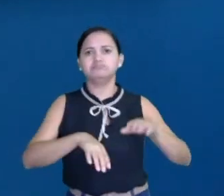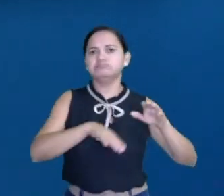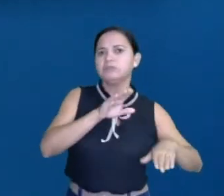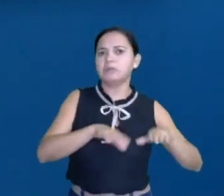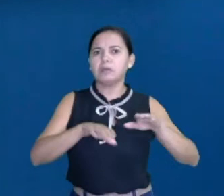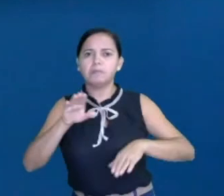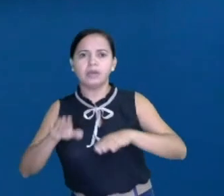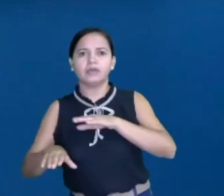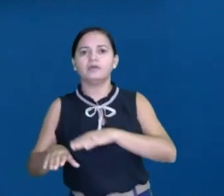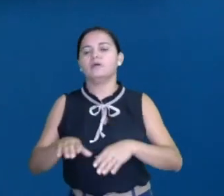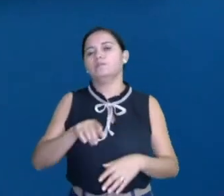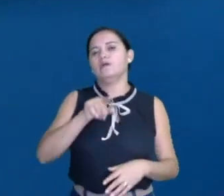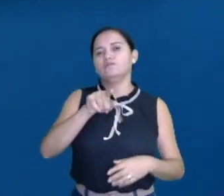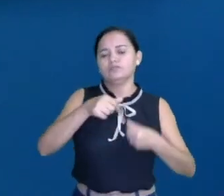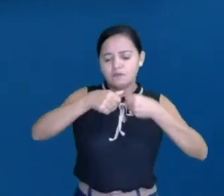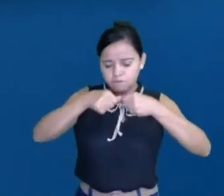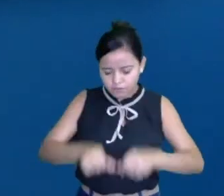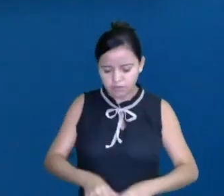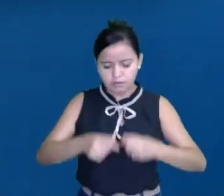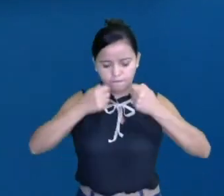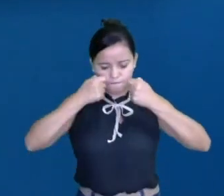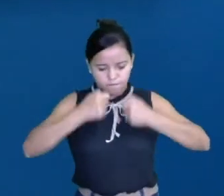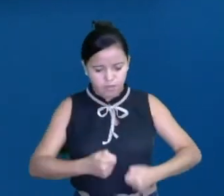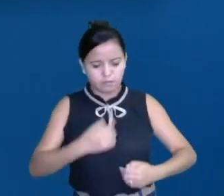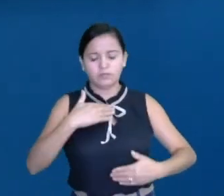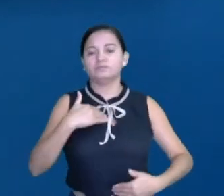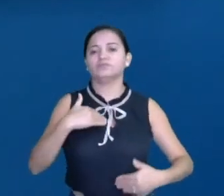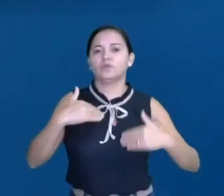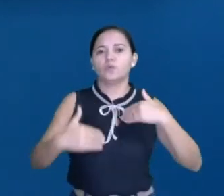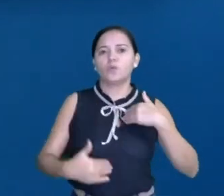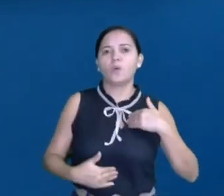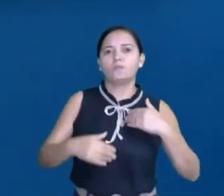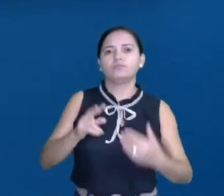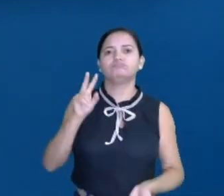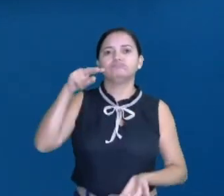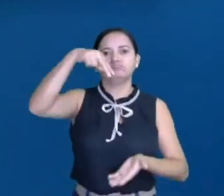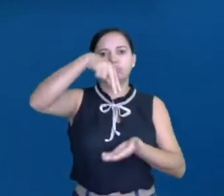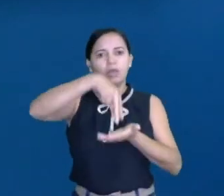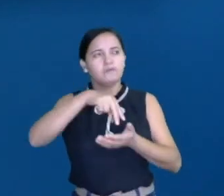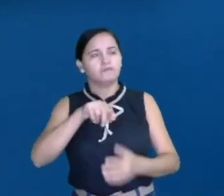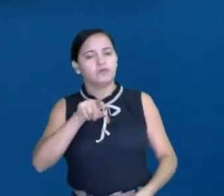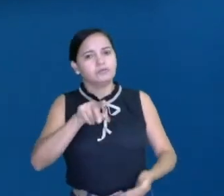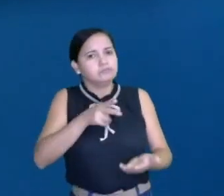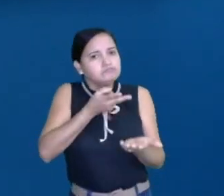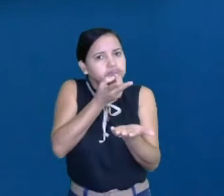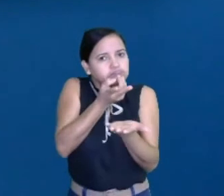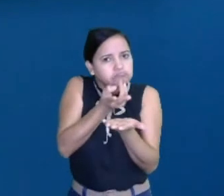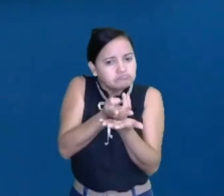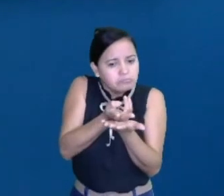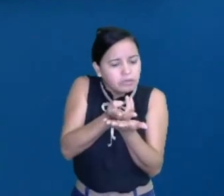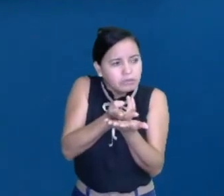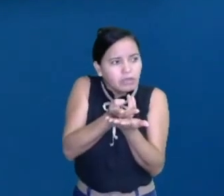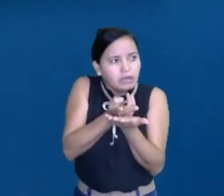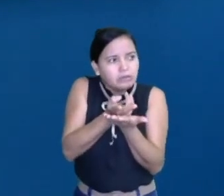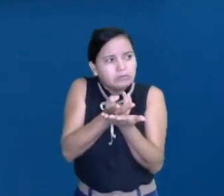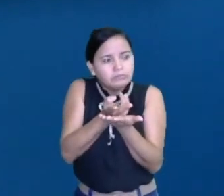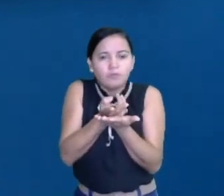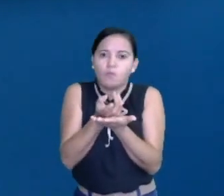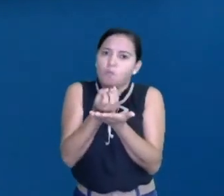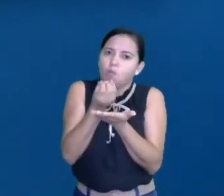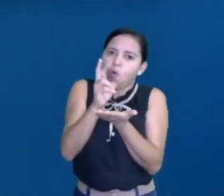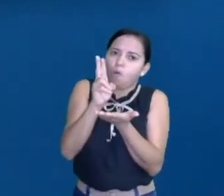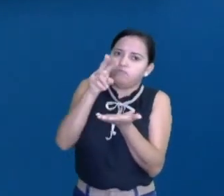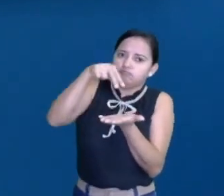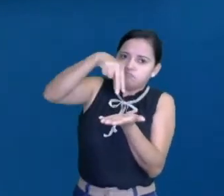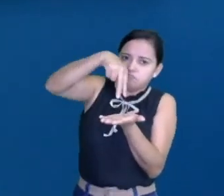que mantém você em pé. Você fica em pé, você fica deitado, você ainda mantém um tônus muscular. Você consegue